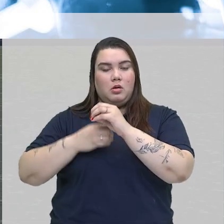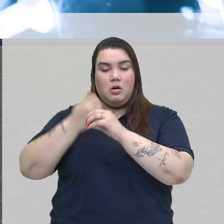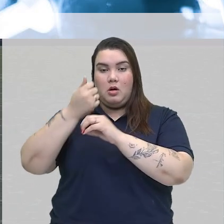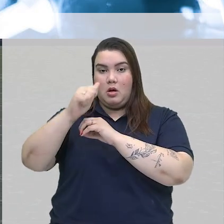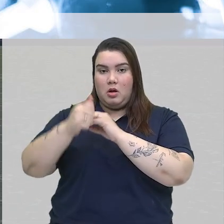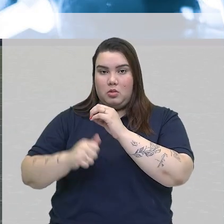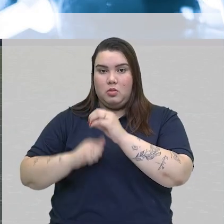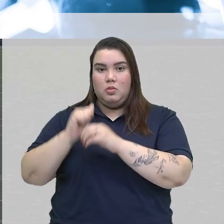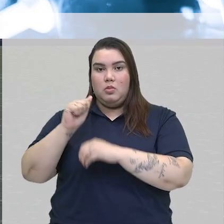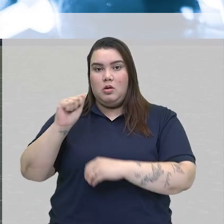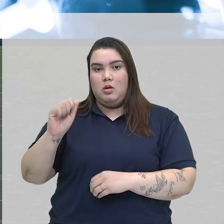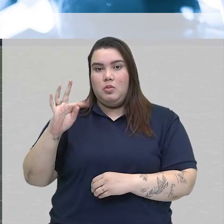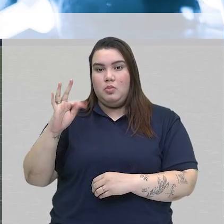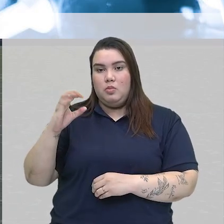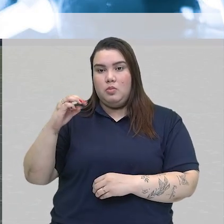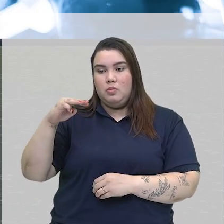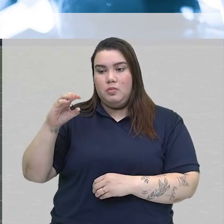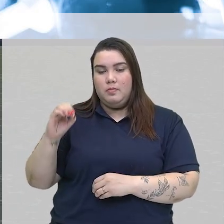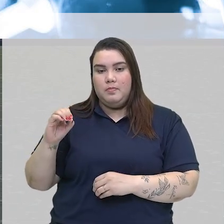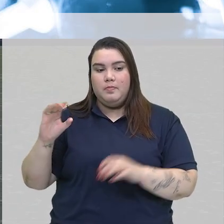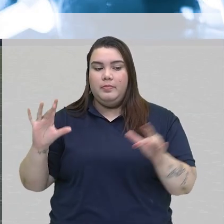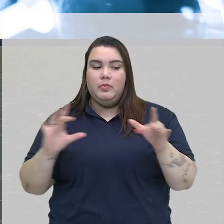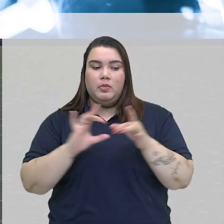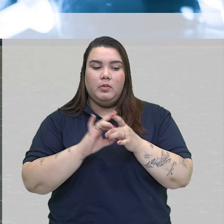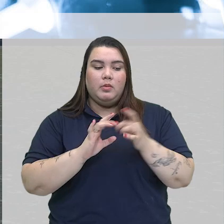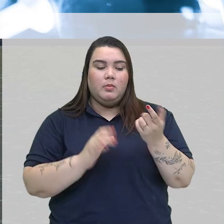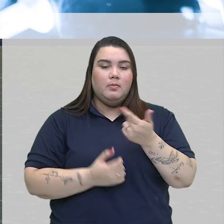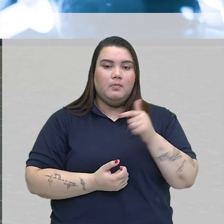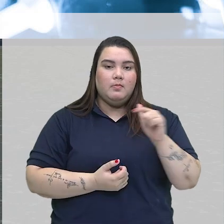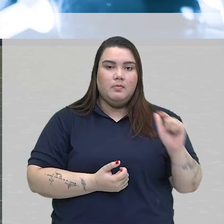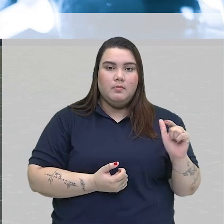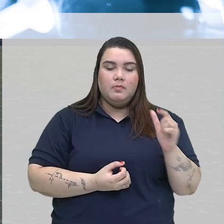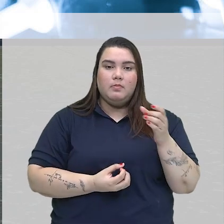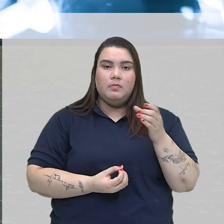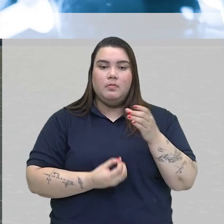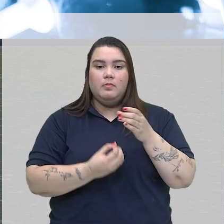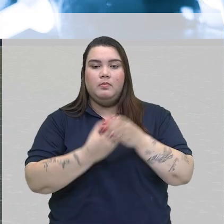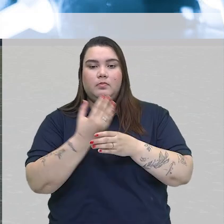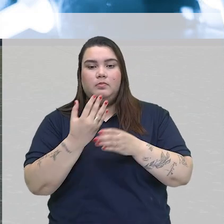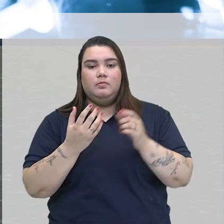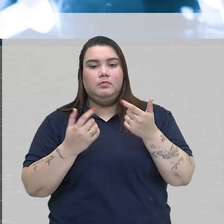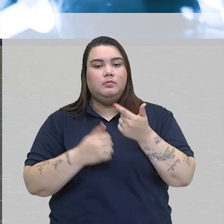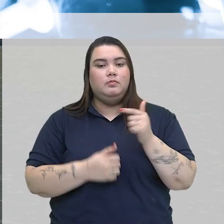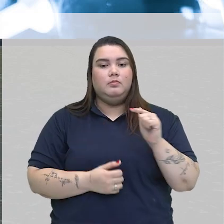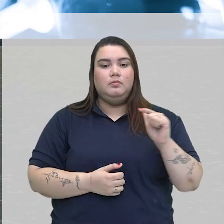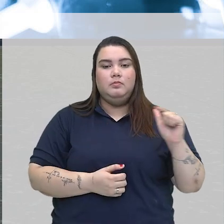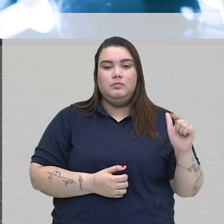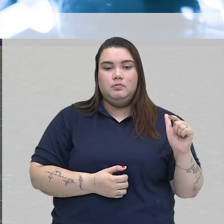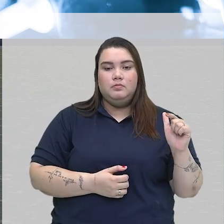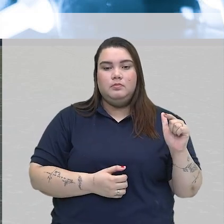o oxigênio. Juntou com outro elemento, virou uma outra